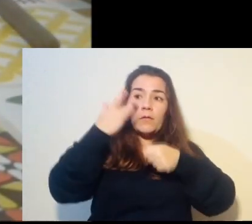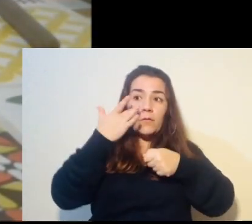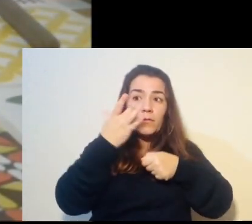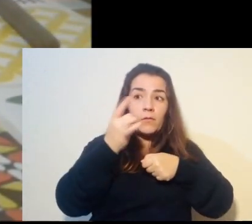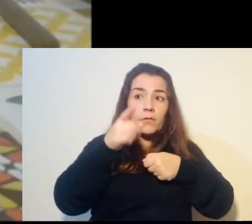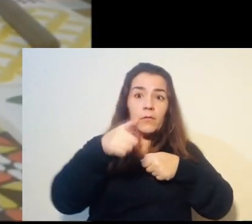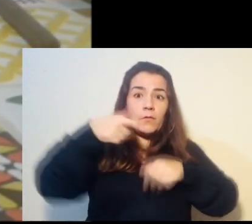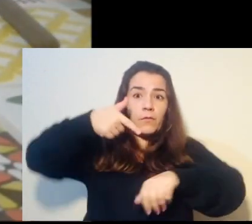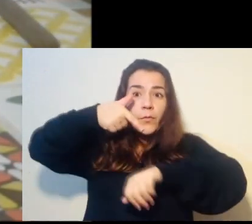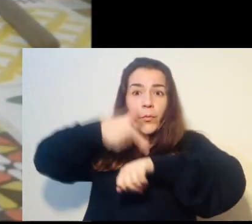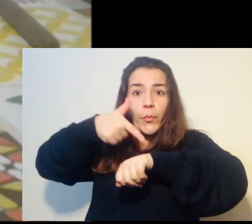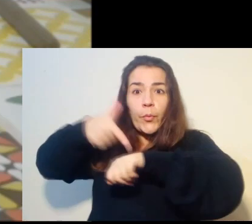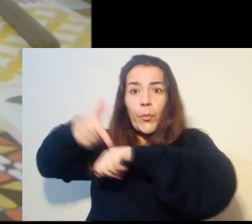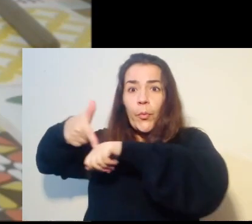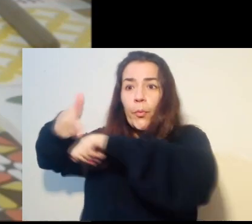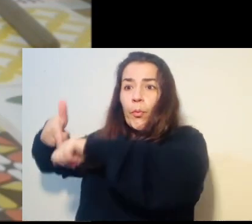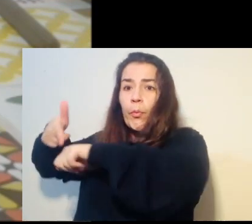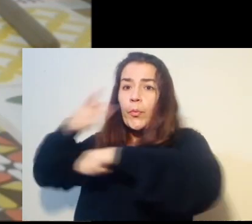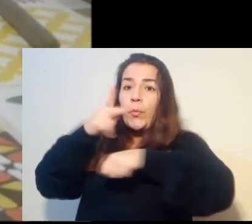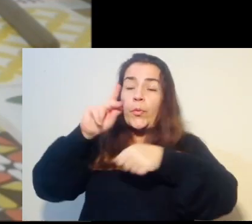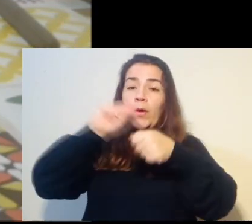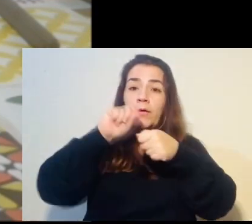posição,